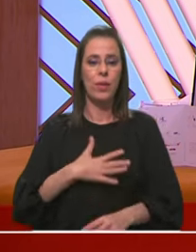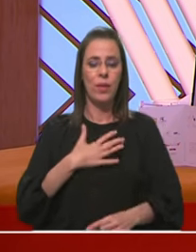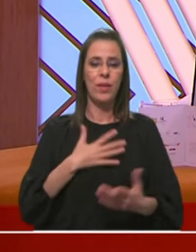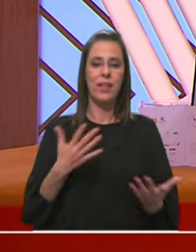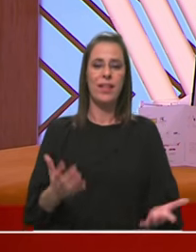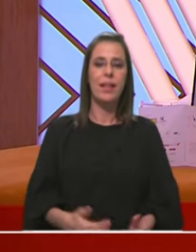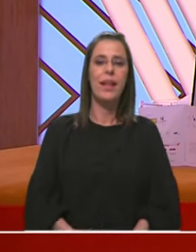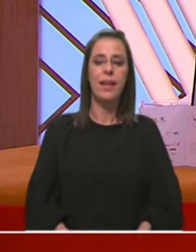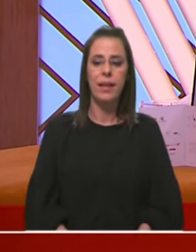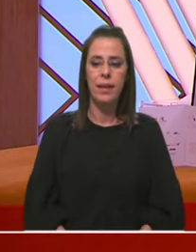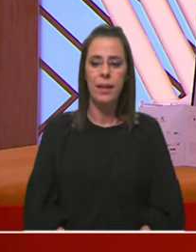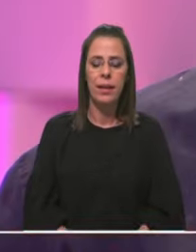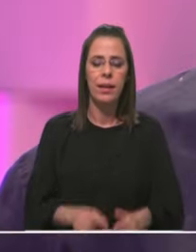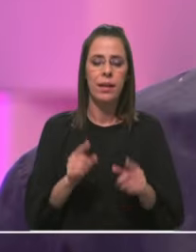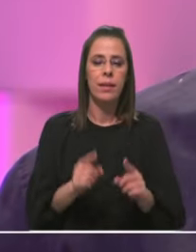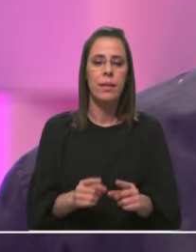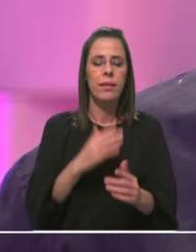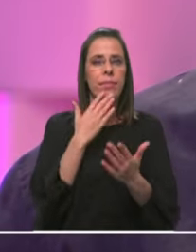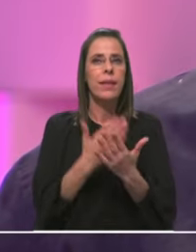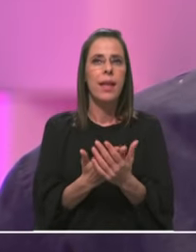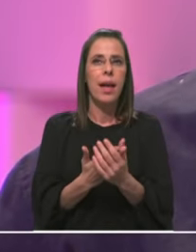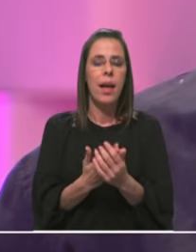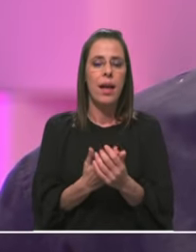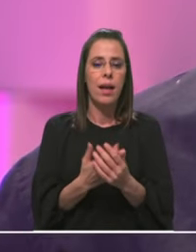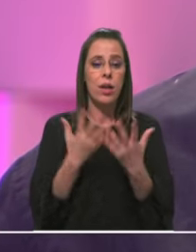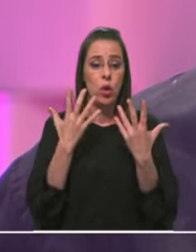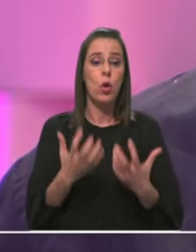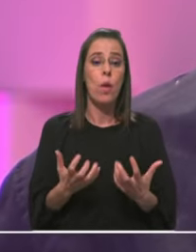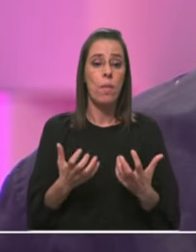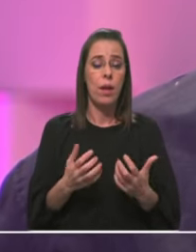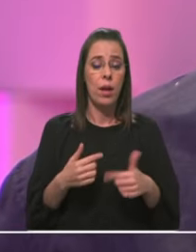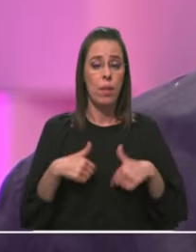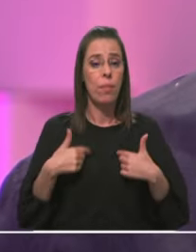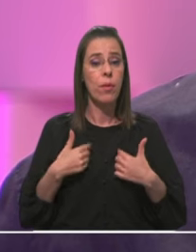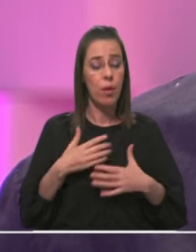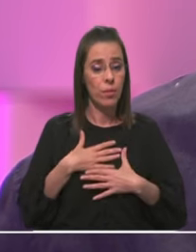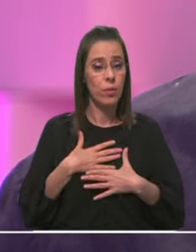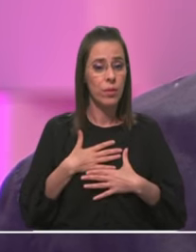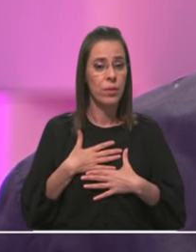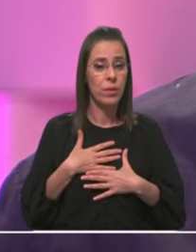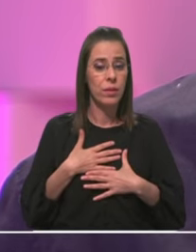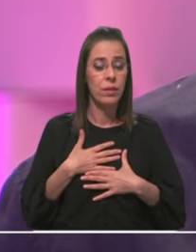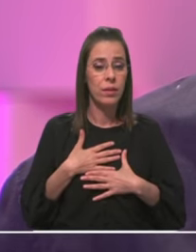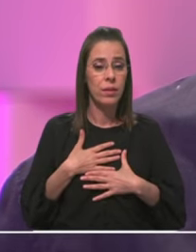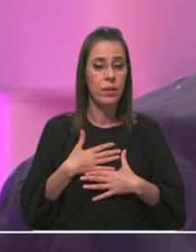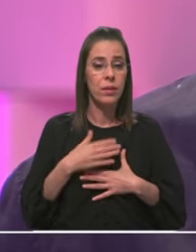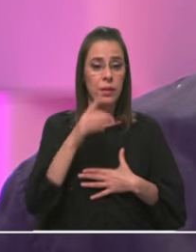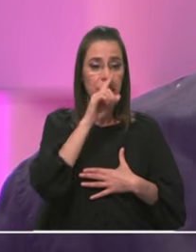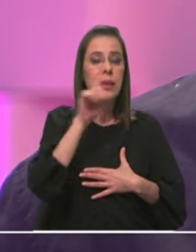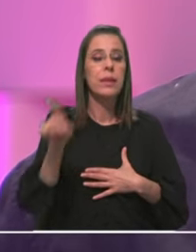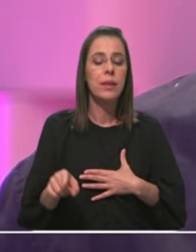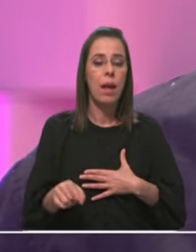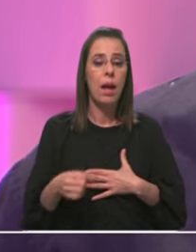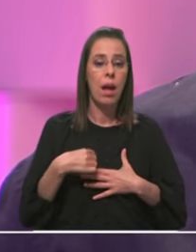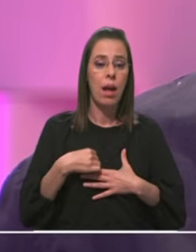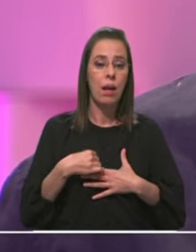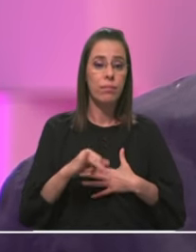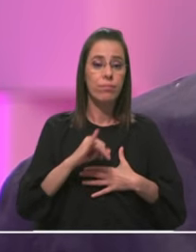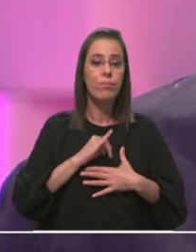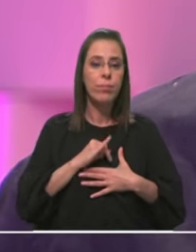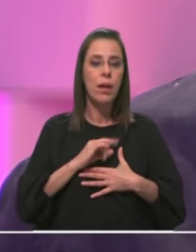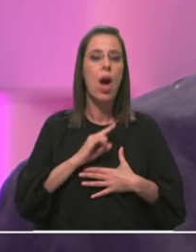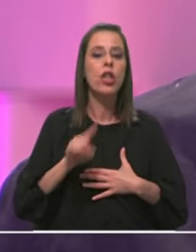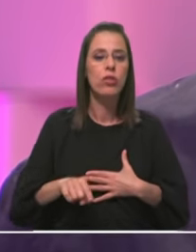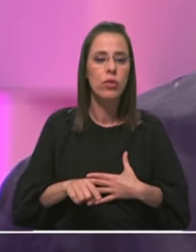naturalmente mas olhe isto lança sombras até sobre nós próprios não é que é será que será